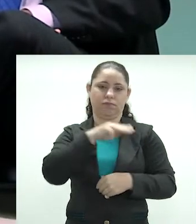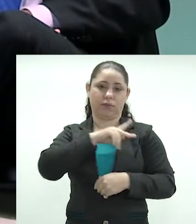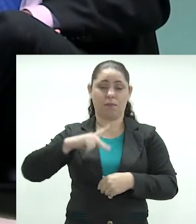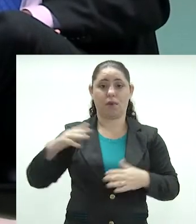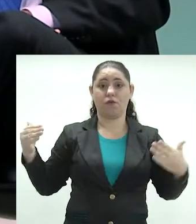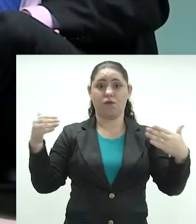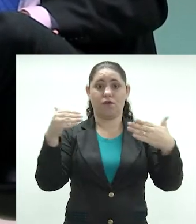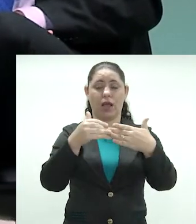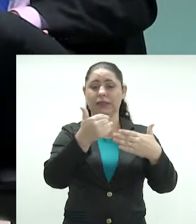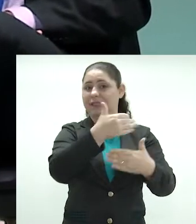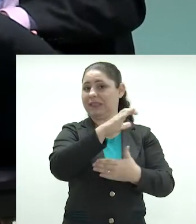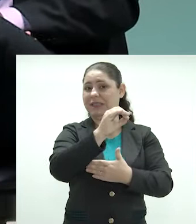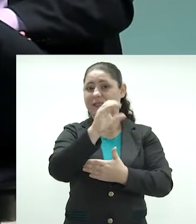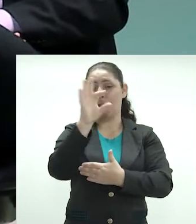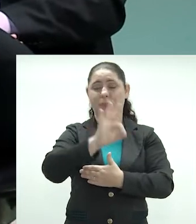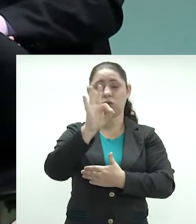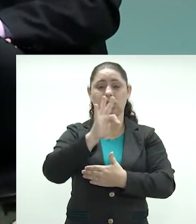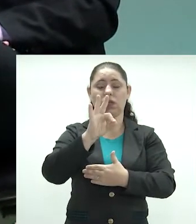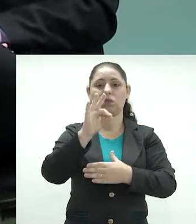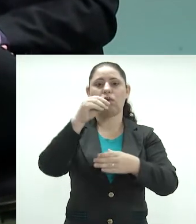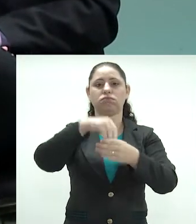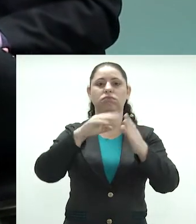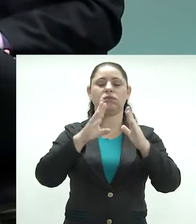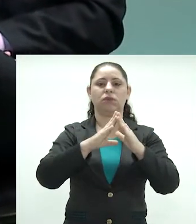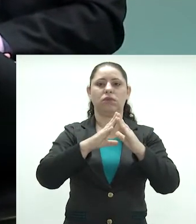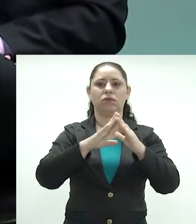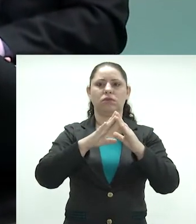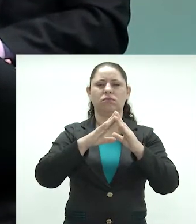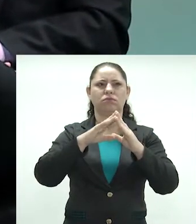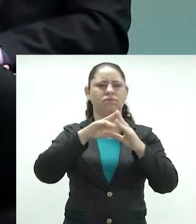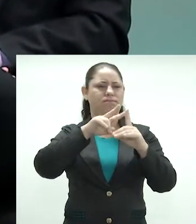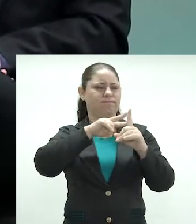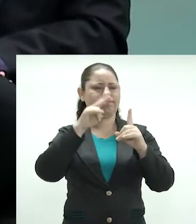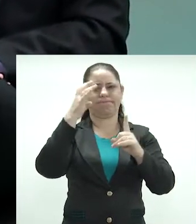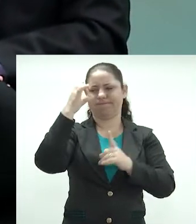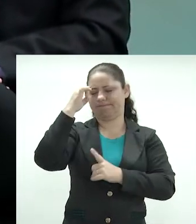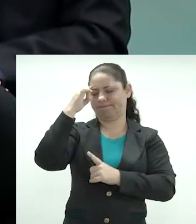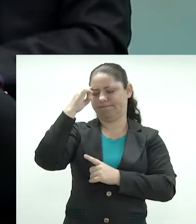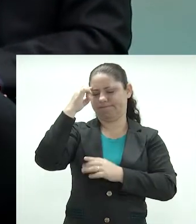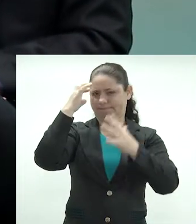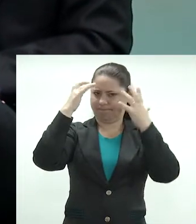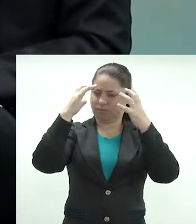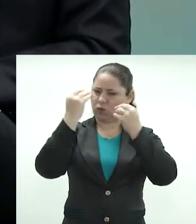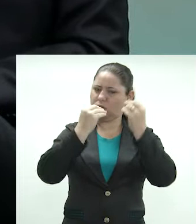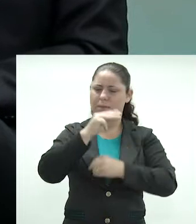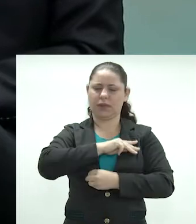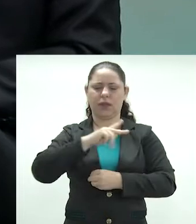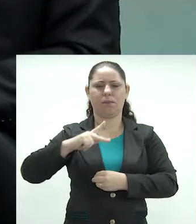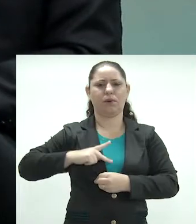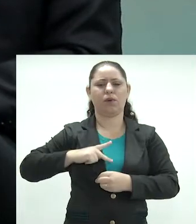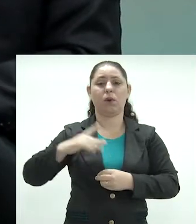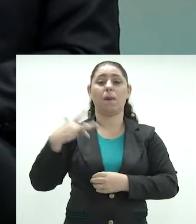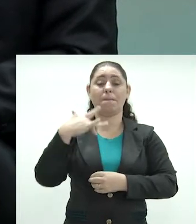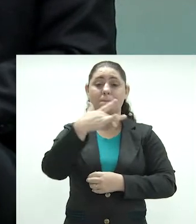4 de maio o Ministério Público estava fechado, estava 100% home office. Na minha percepção, e isso eu levei uma reflexão dos colegas, o Ministério Público,